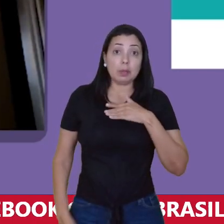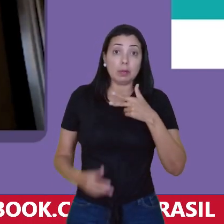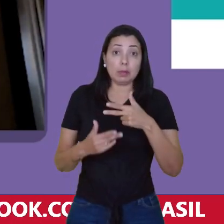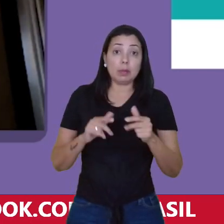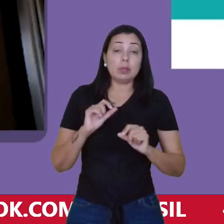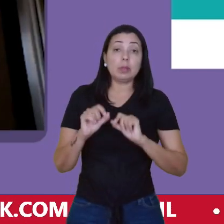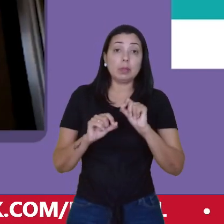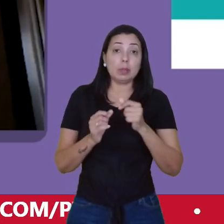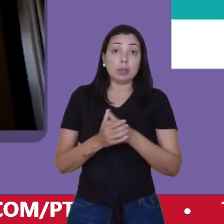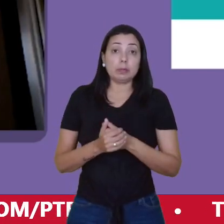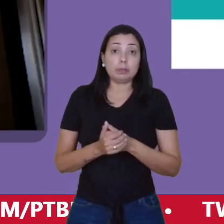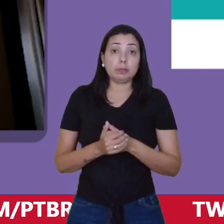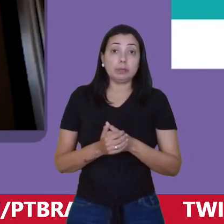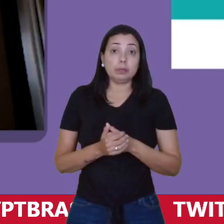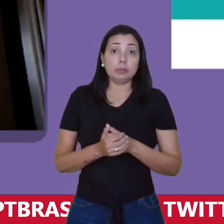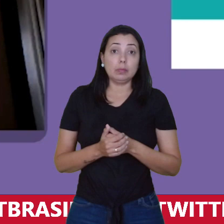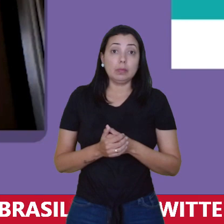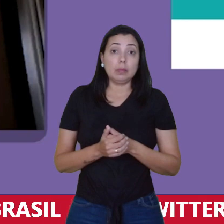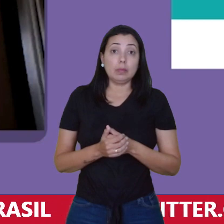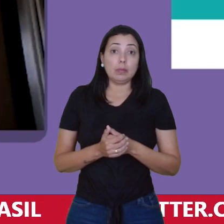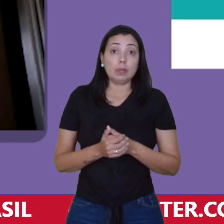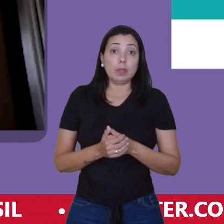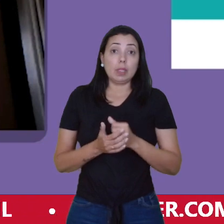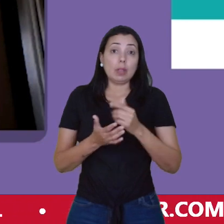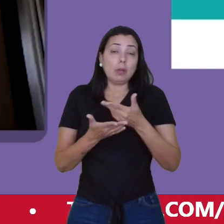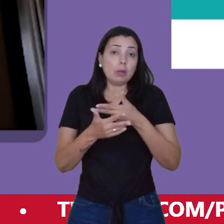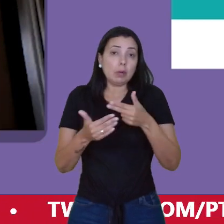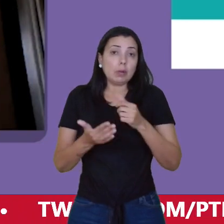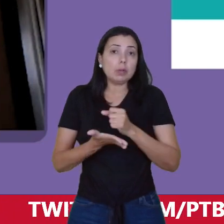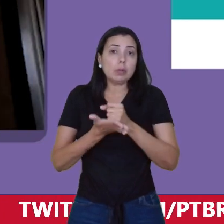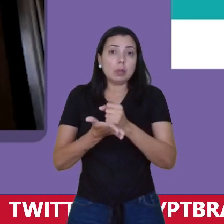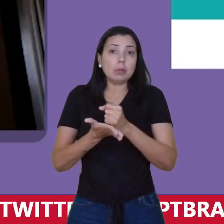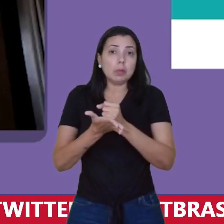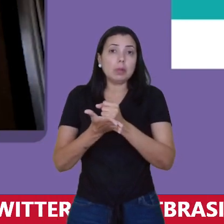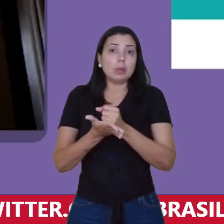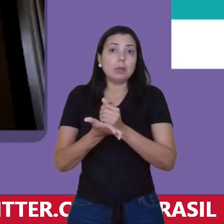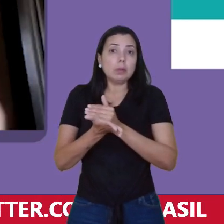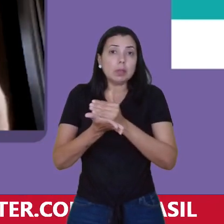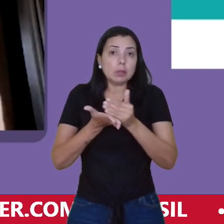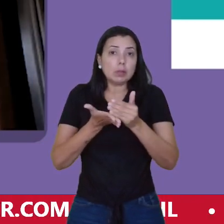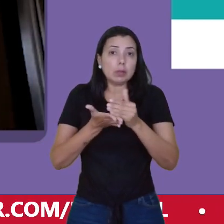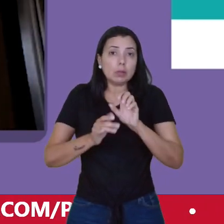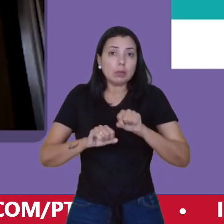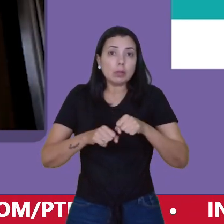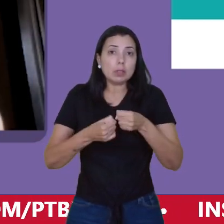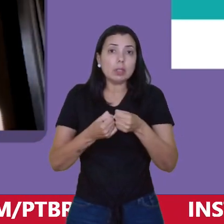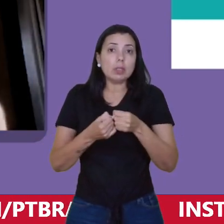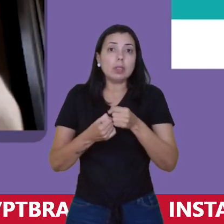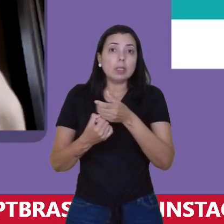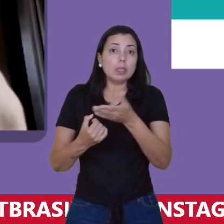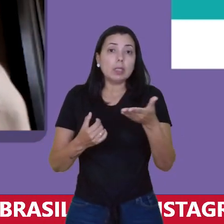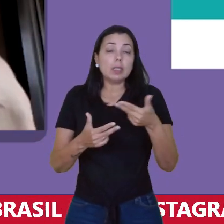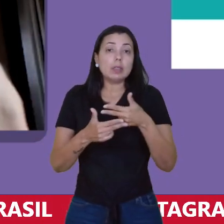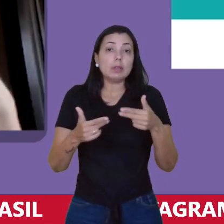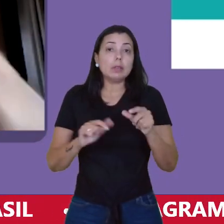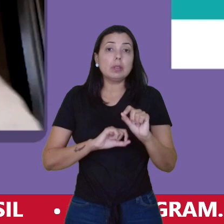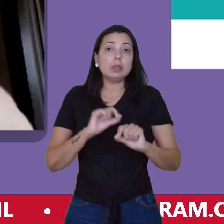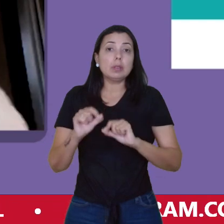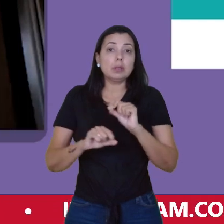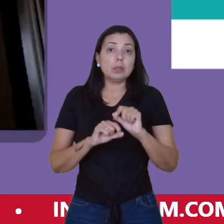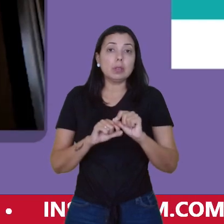assim, tenho muito acordo com o que já foi dito, eu queria só reforçar que nessa questão